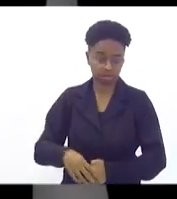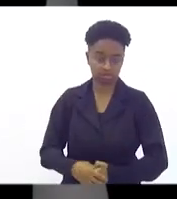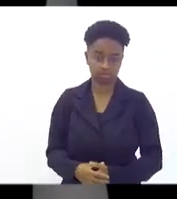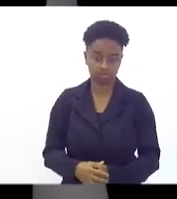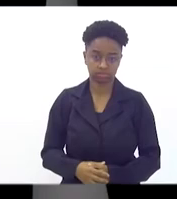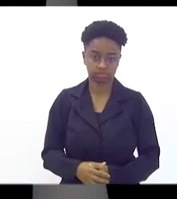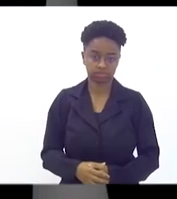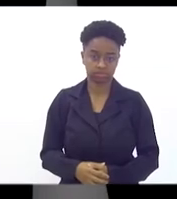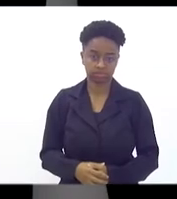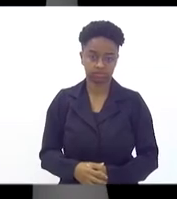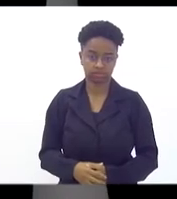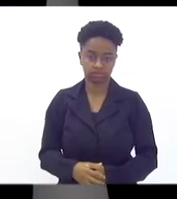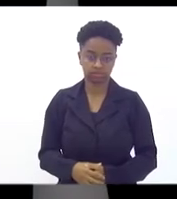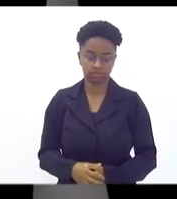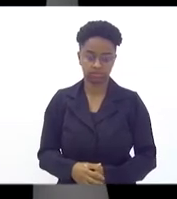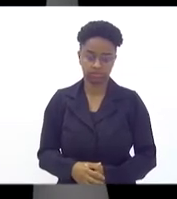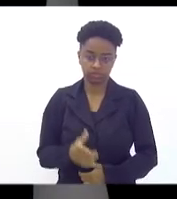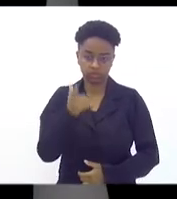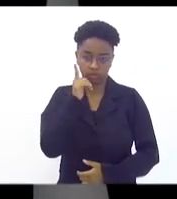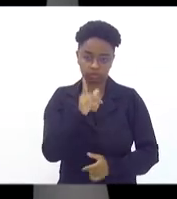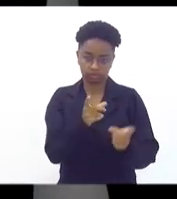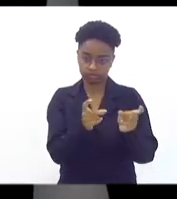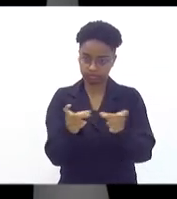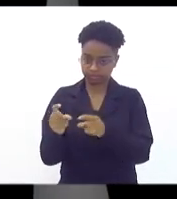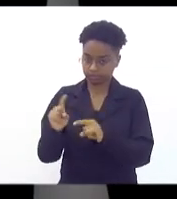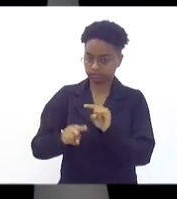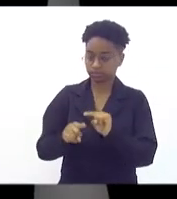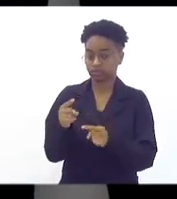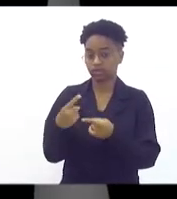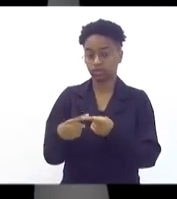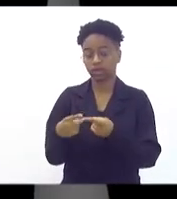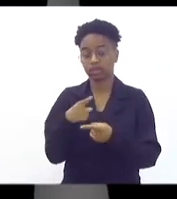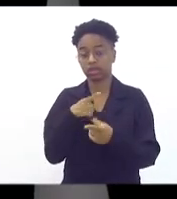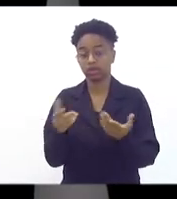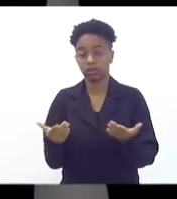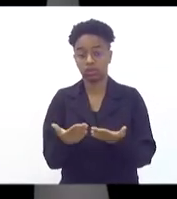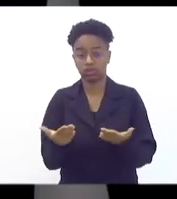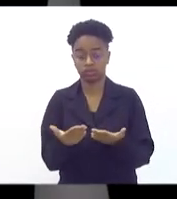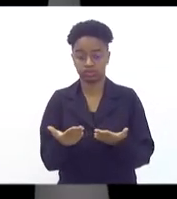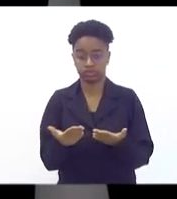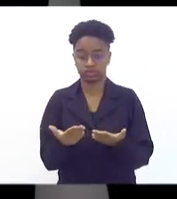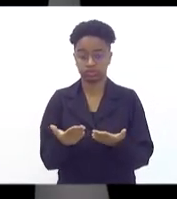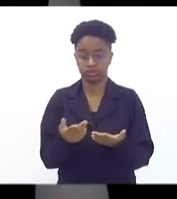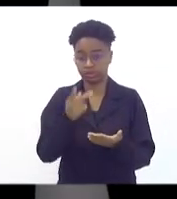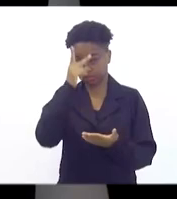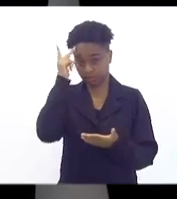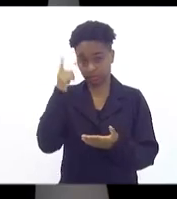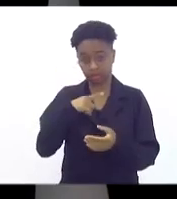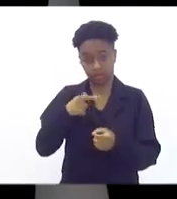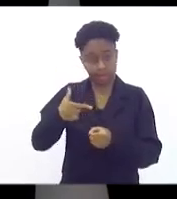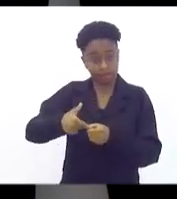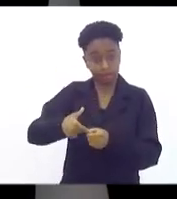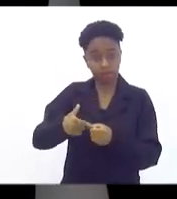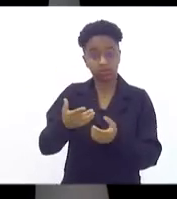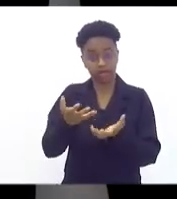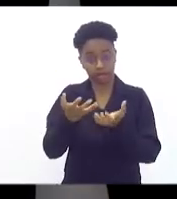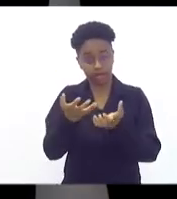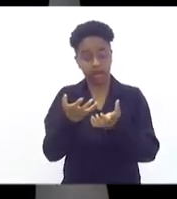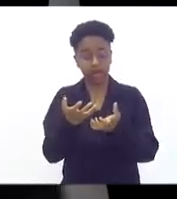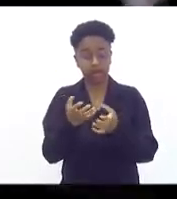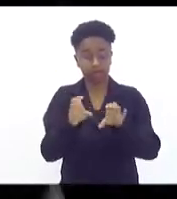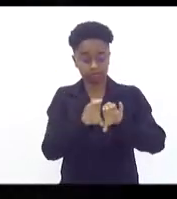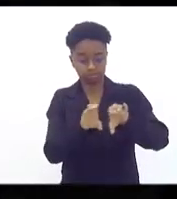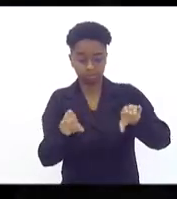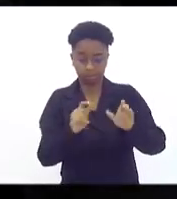de ter acesso a esse produto a gente tem casos hoje o proprietário do posto que até fazer um investimento necessário